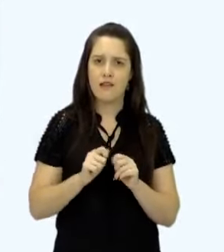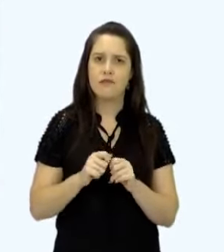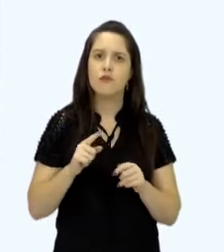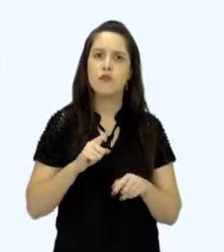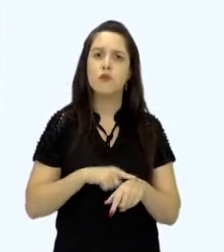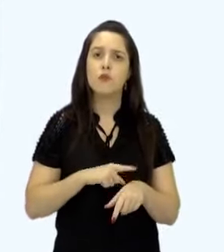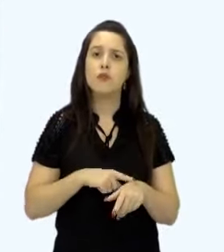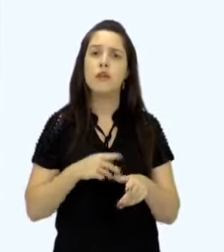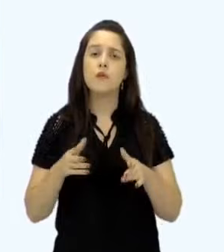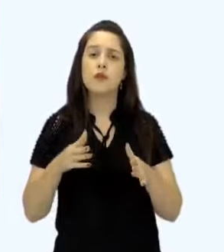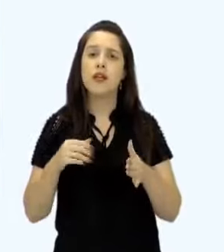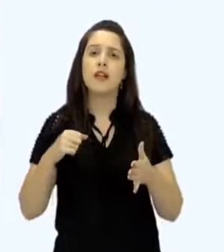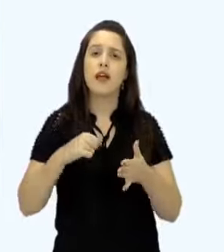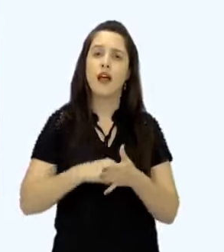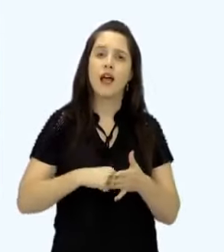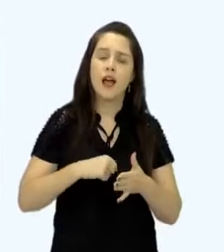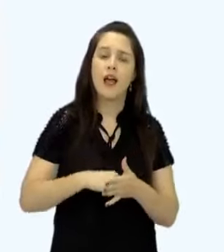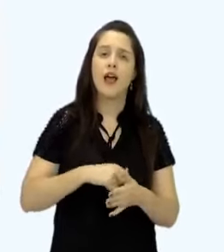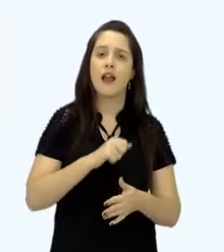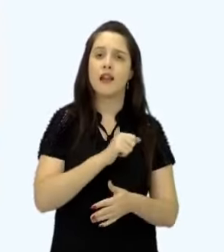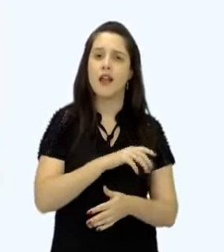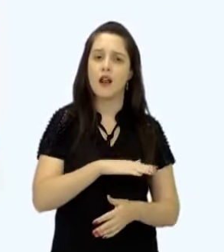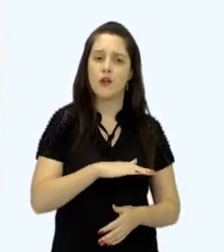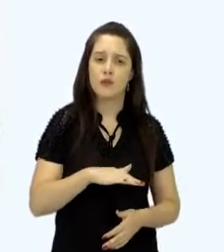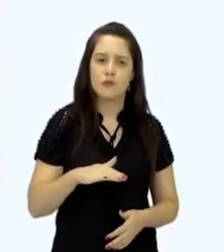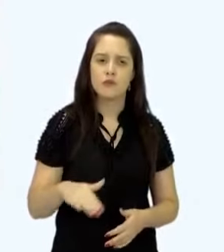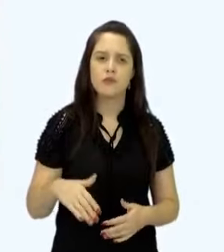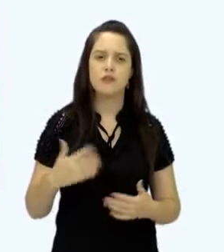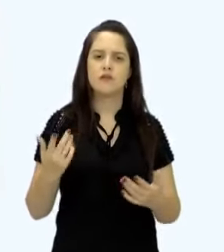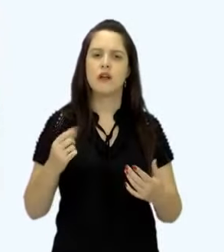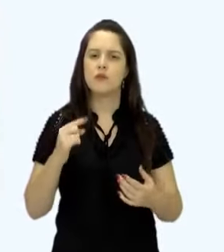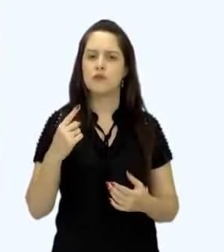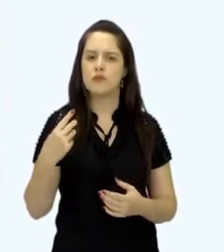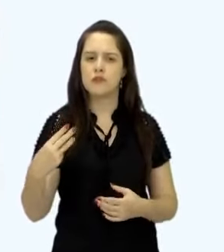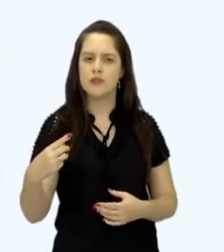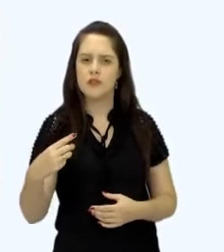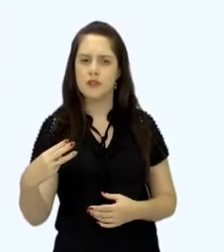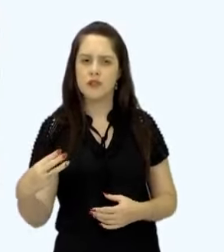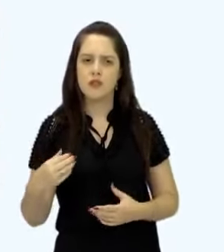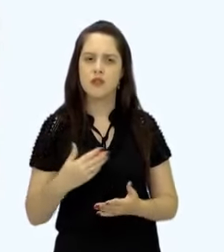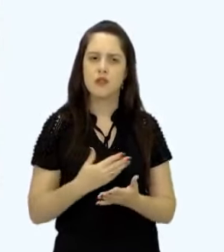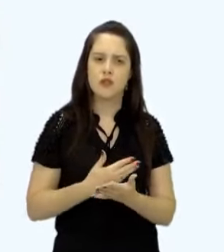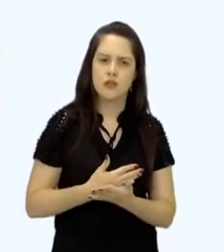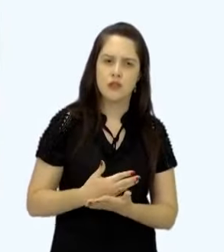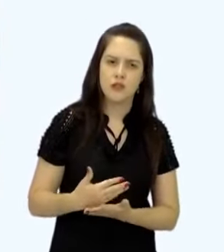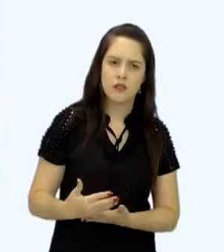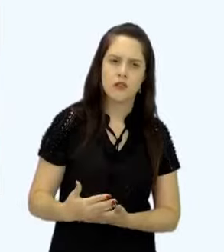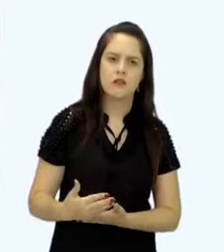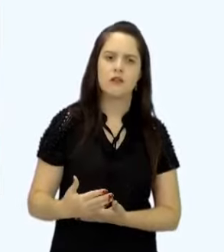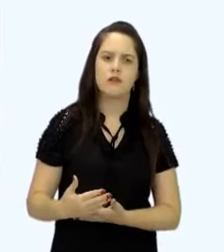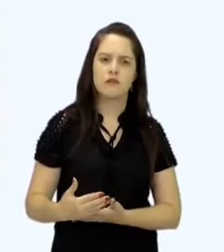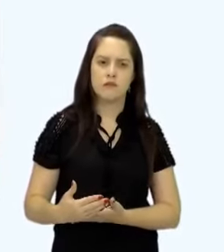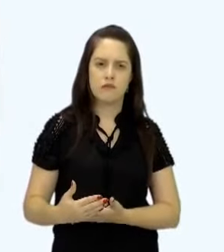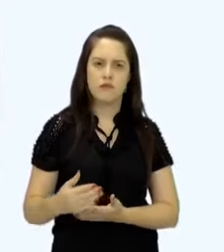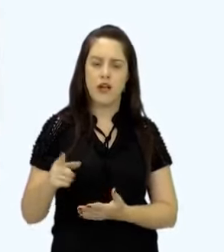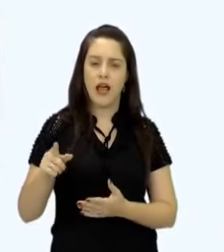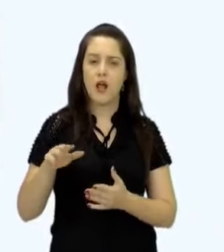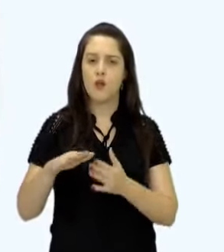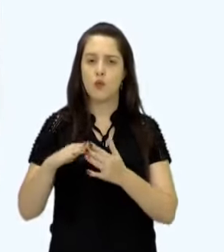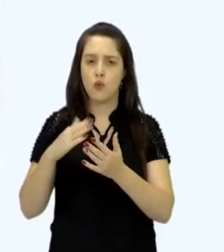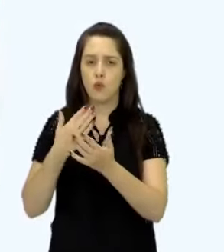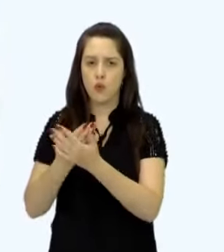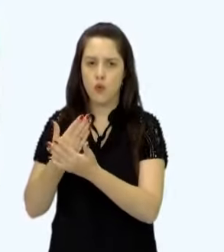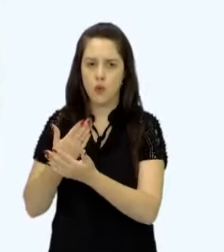era garota, em Diamantina. Ela tem 13 anos quando começa a escrever, acabou de entrar no colégio, está